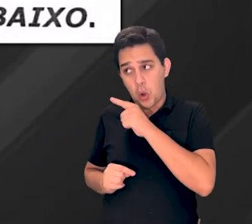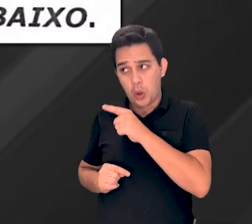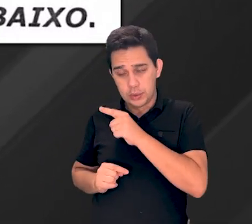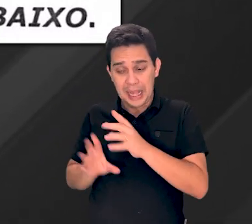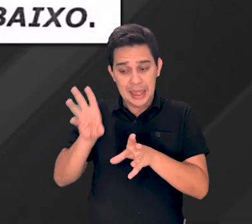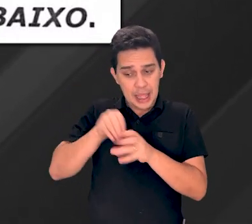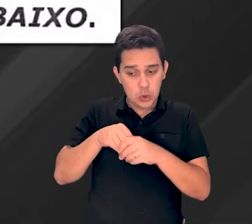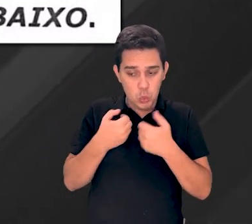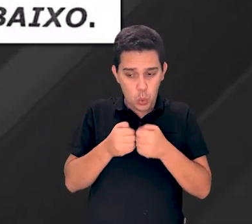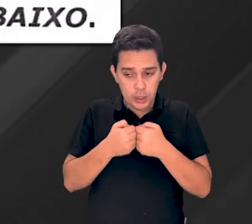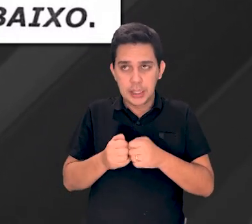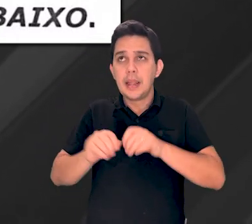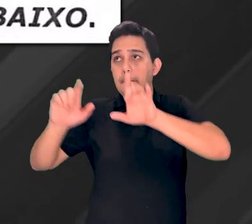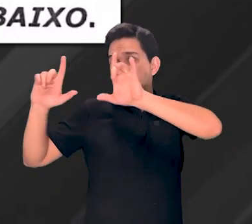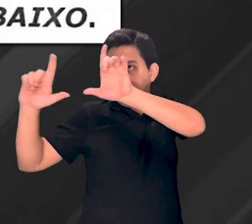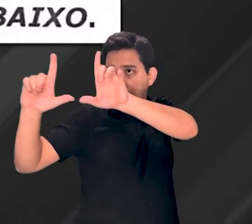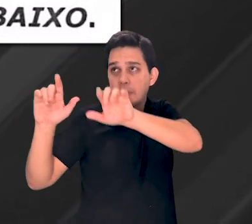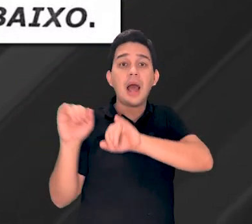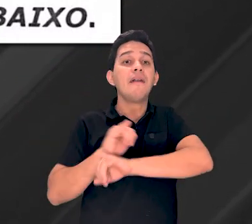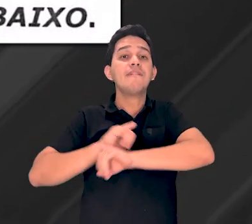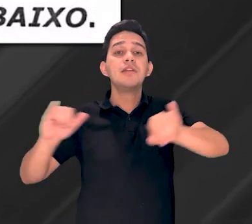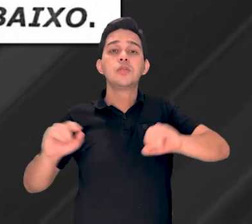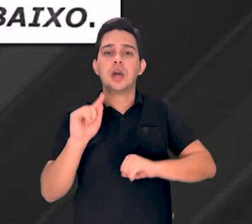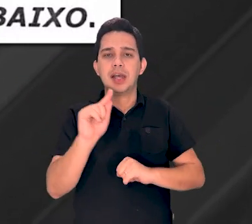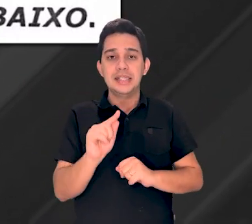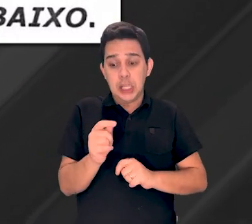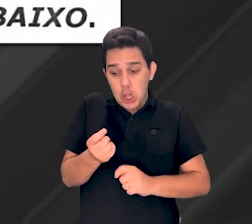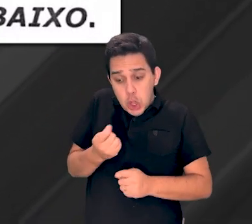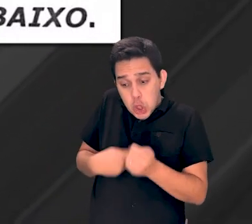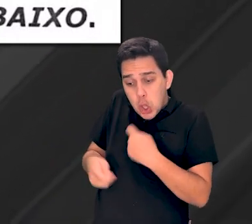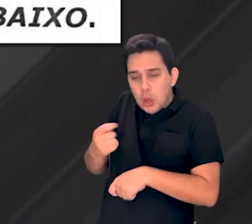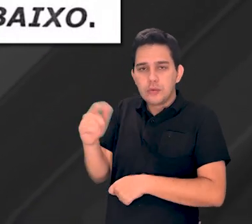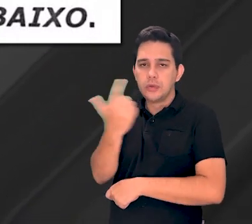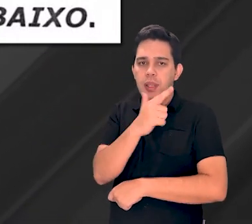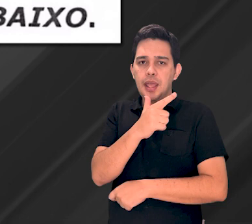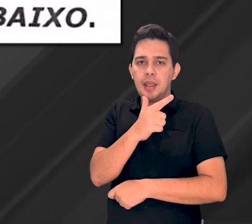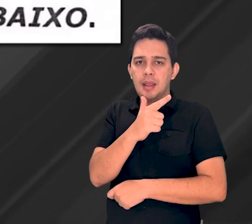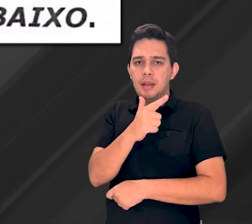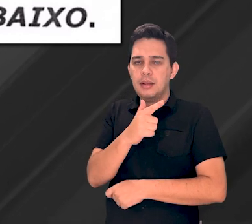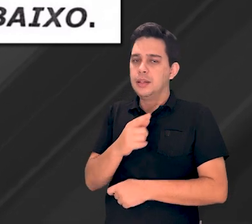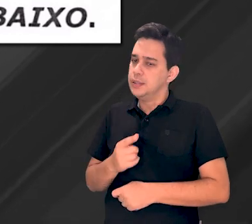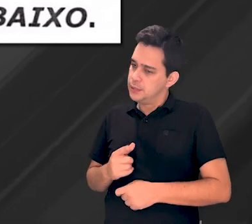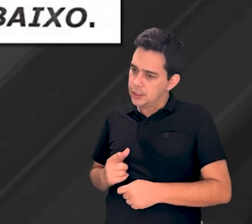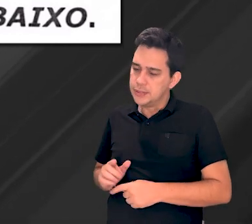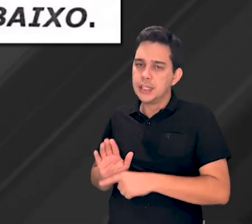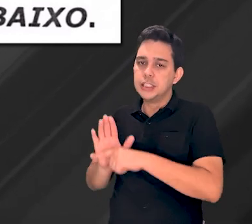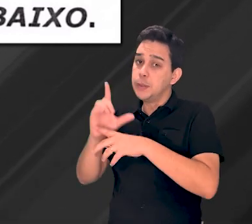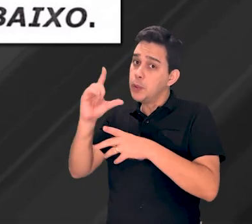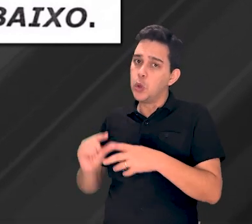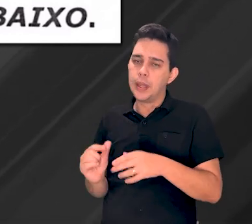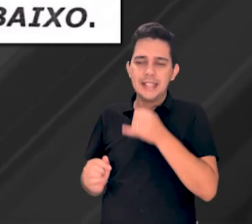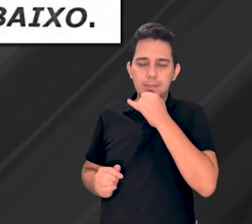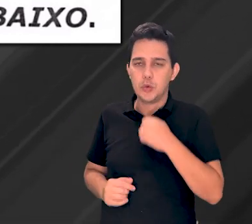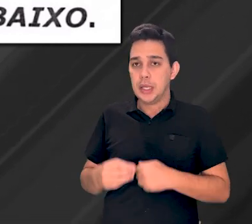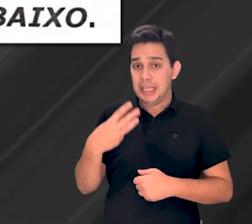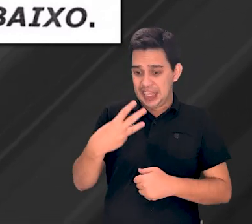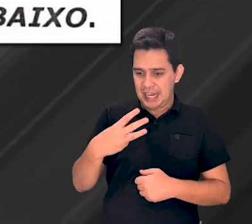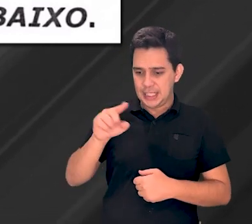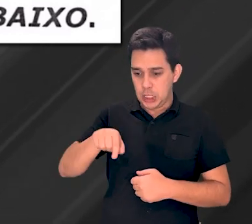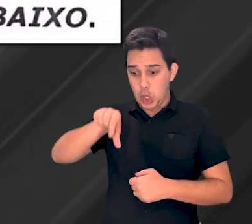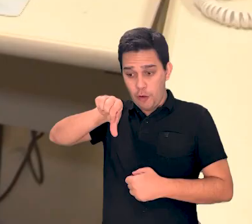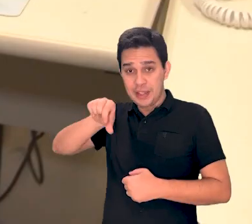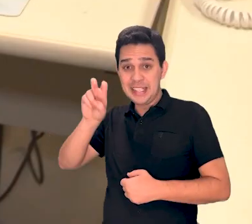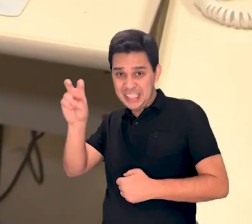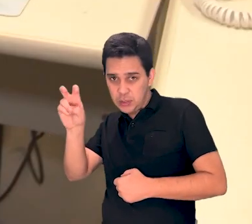dentro dos coletivos a informação de que se não tiver troco arredondamento é para baixo então A3 95 não tem